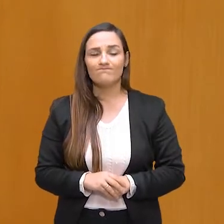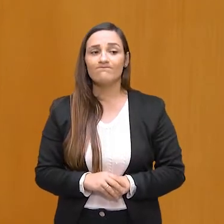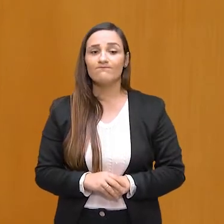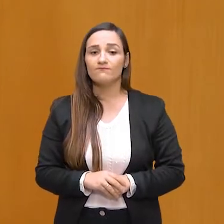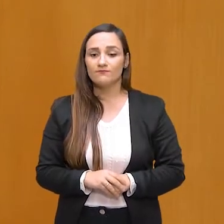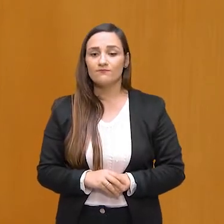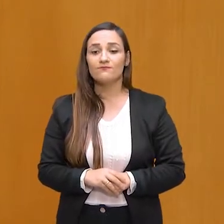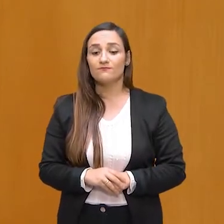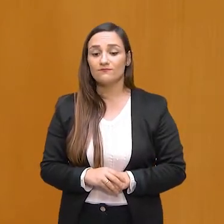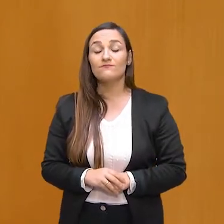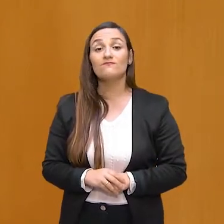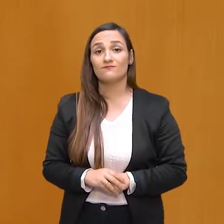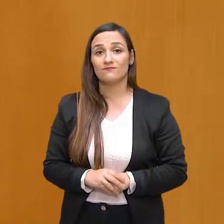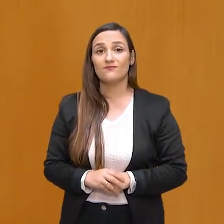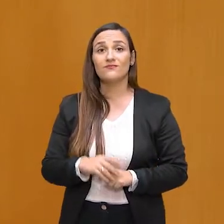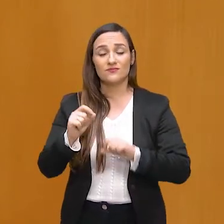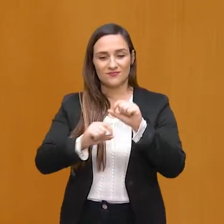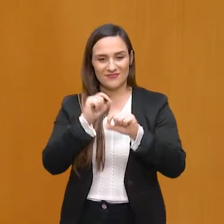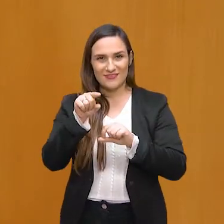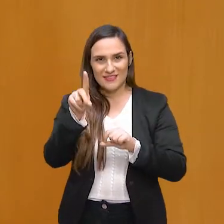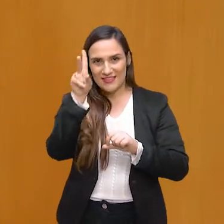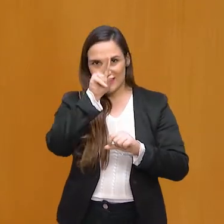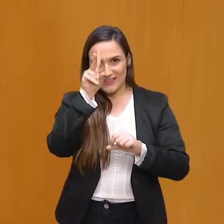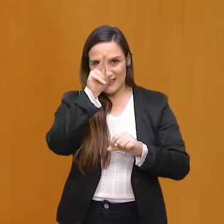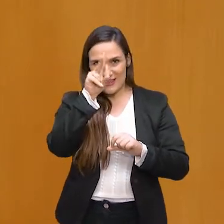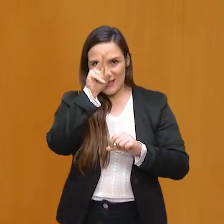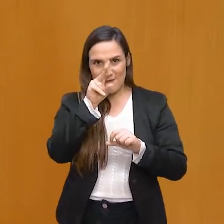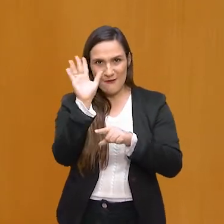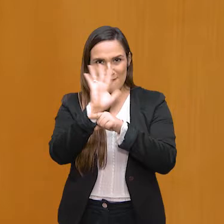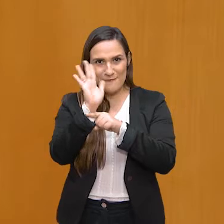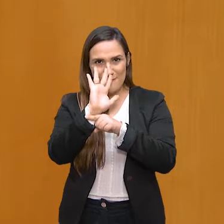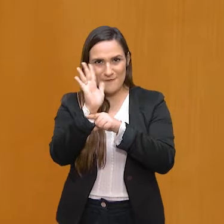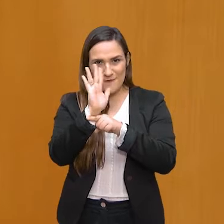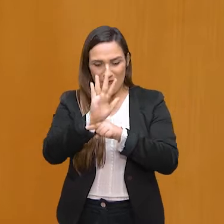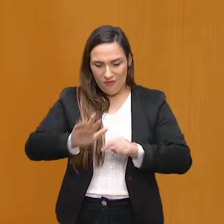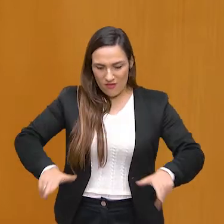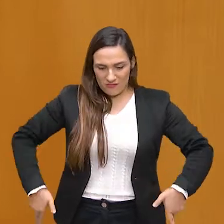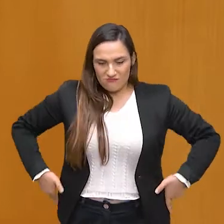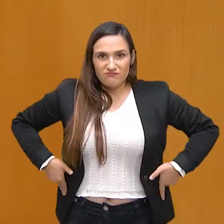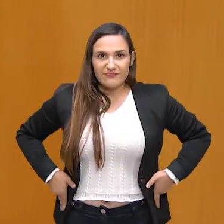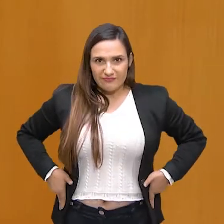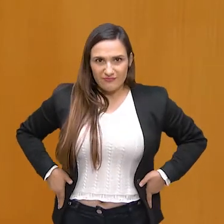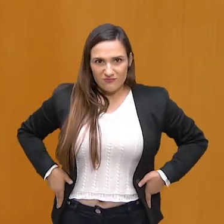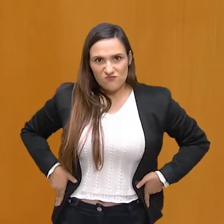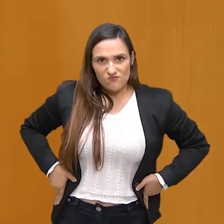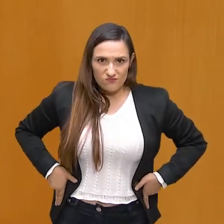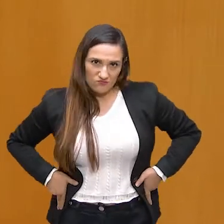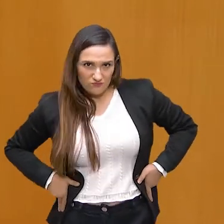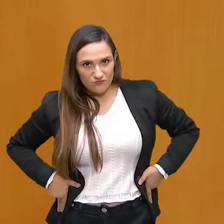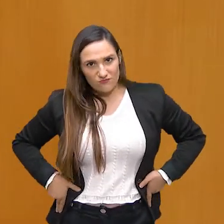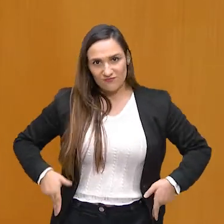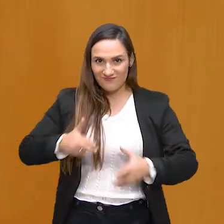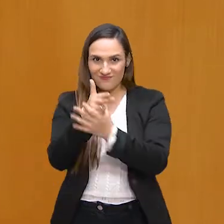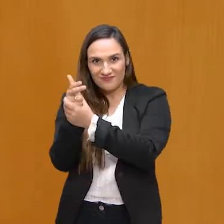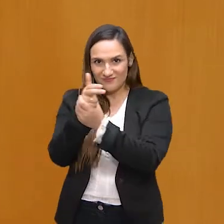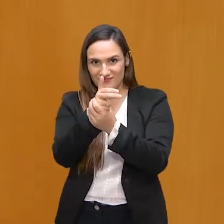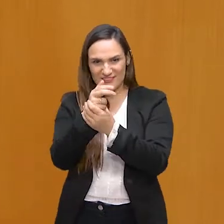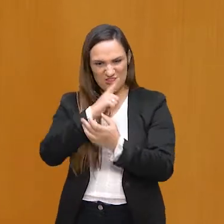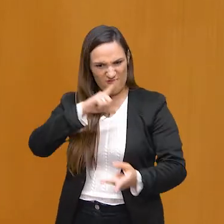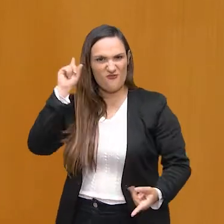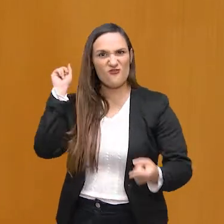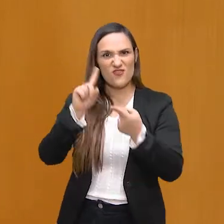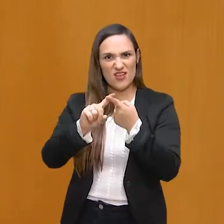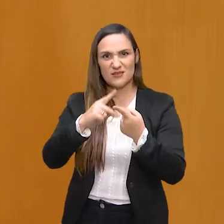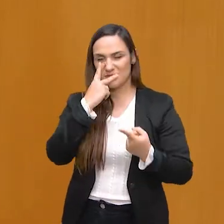posso dizer que se a gente lembrar um pouco do filme Faroeste, era mais ou menos assim, a gente chama até isso da época da